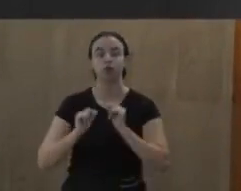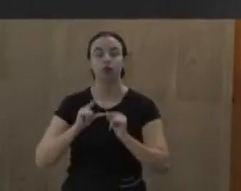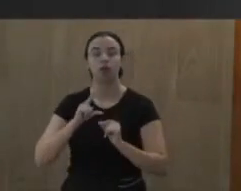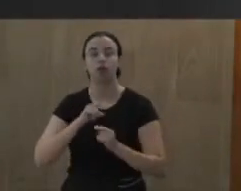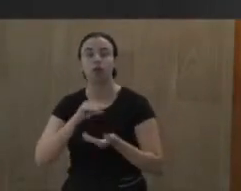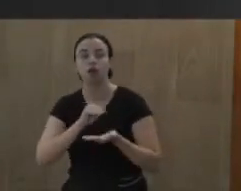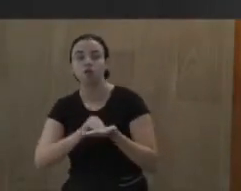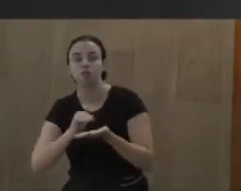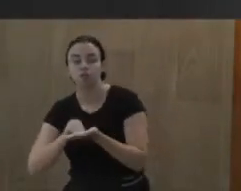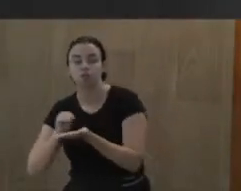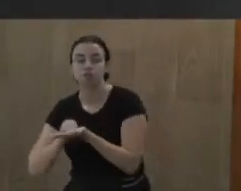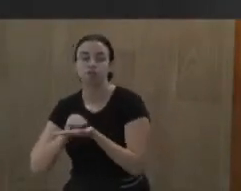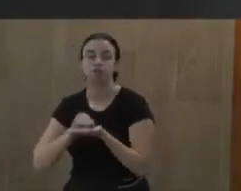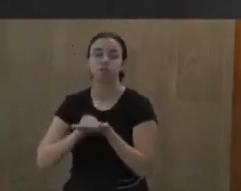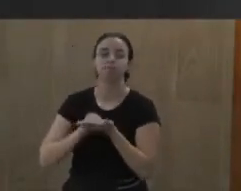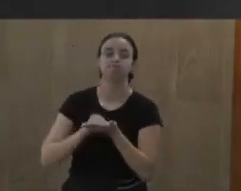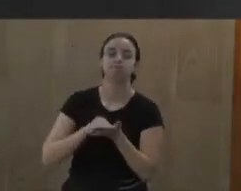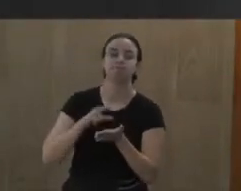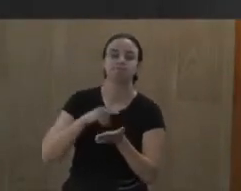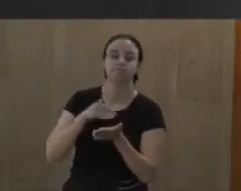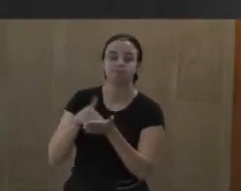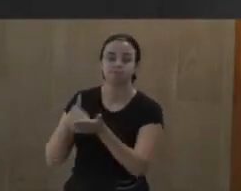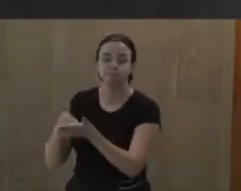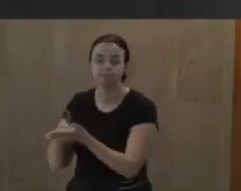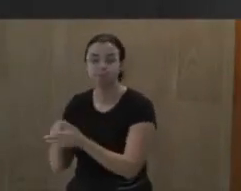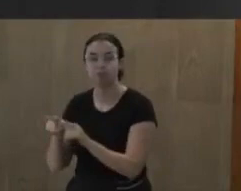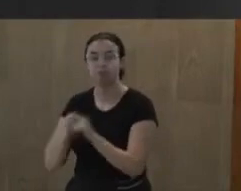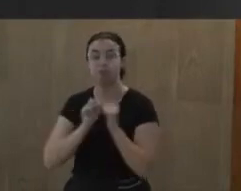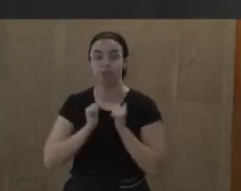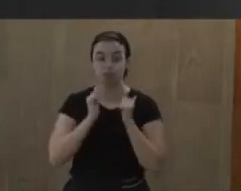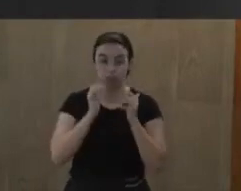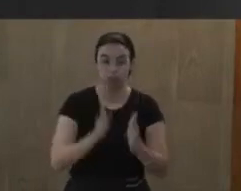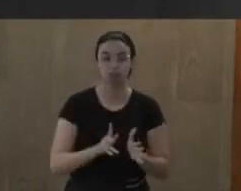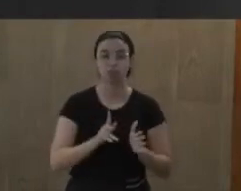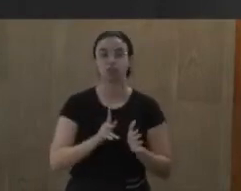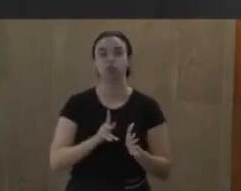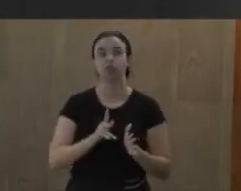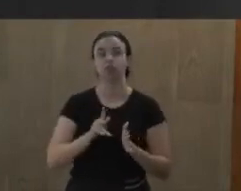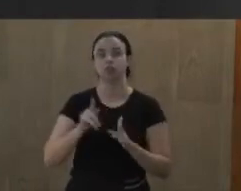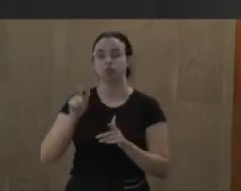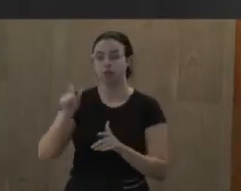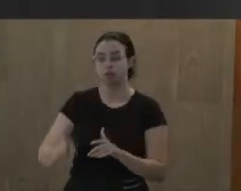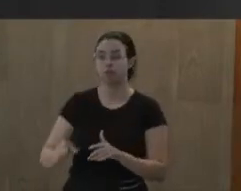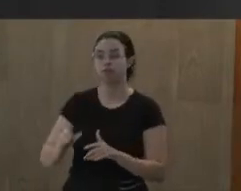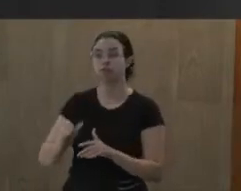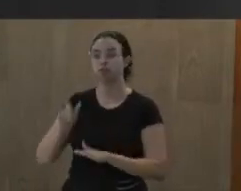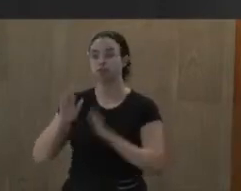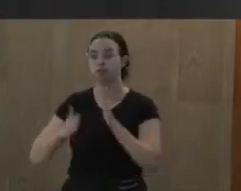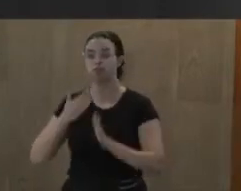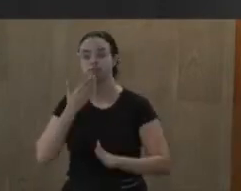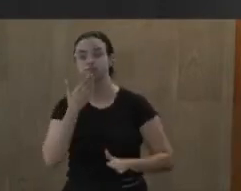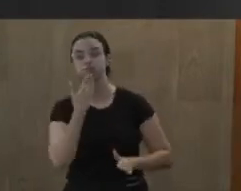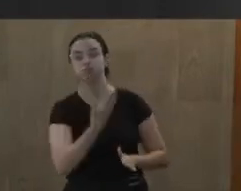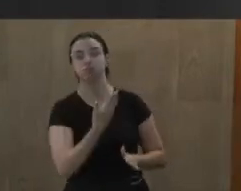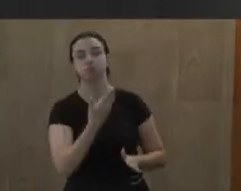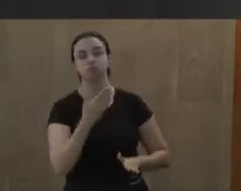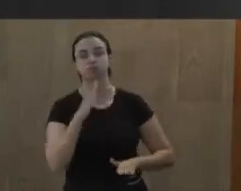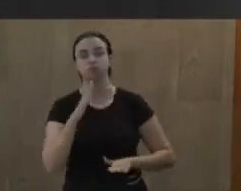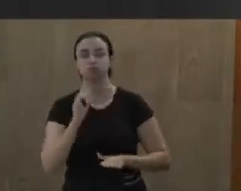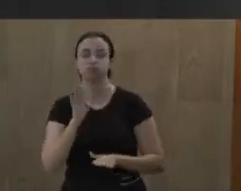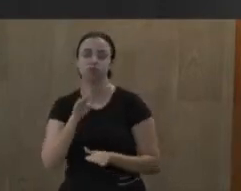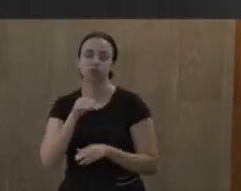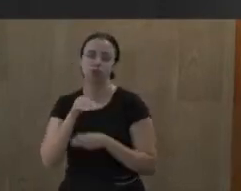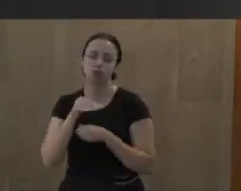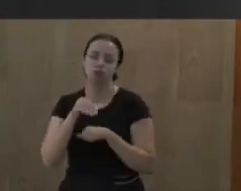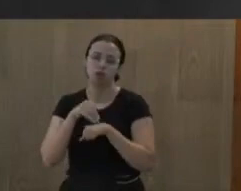essa falta desse procedimento, da atitude do próprio morador em estar solicitando, né? Aí eu fico aqui a sugestão,